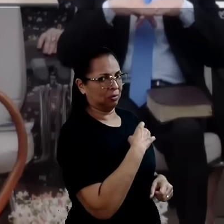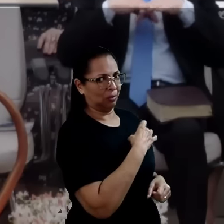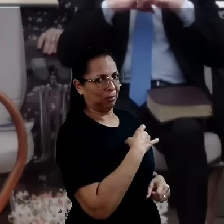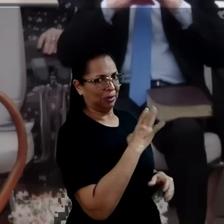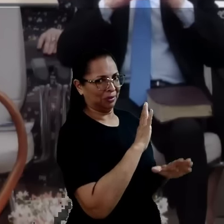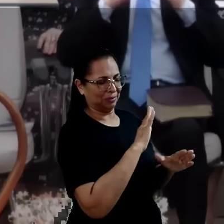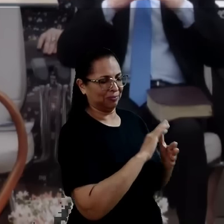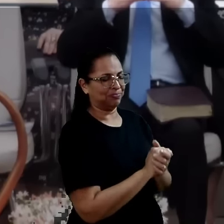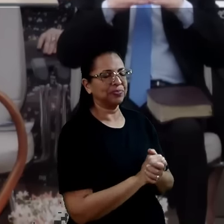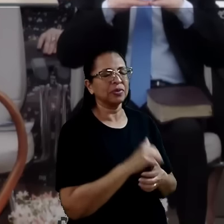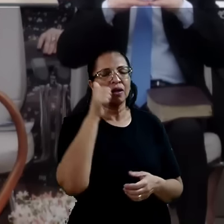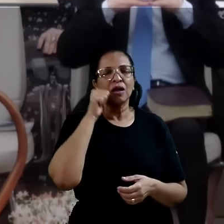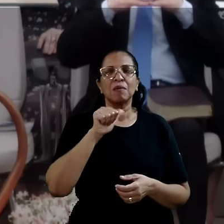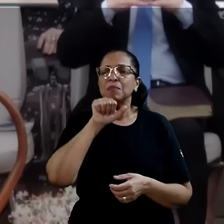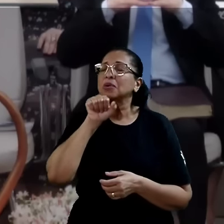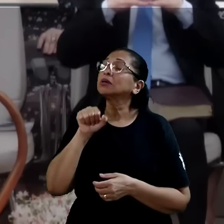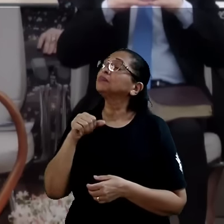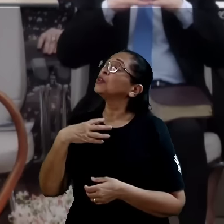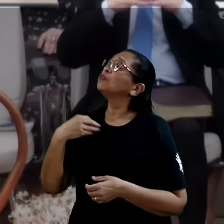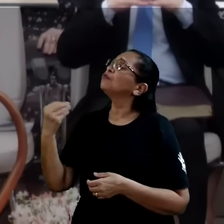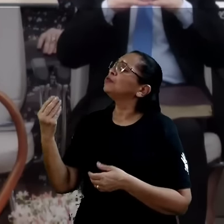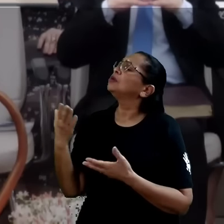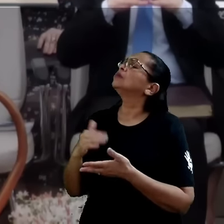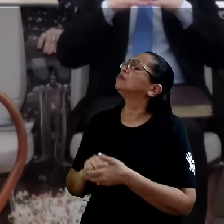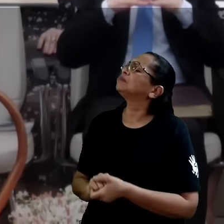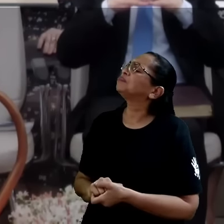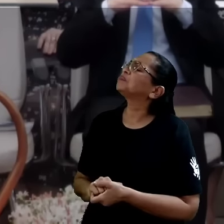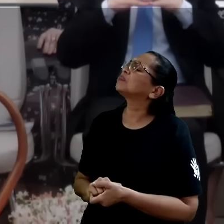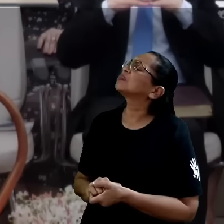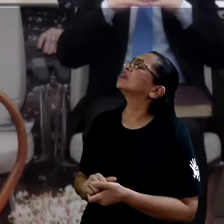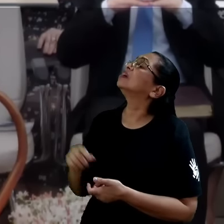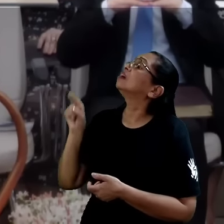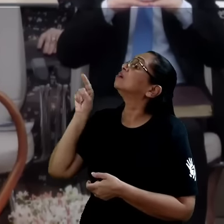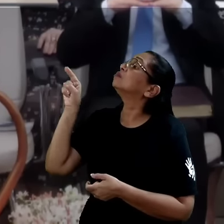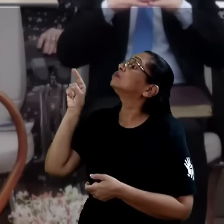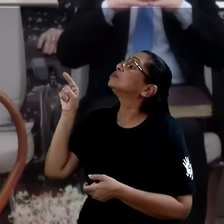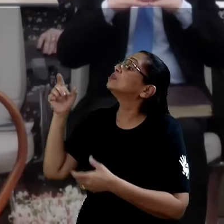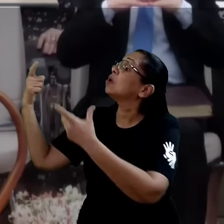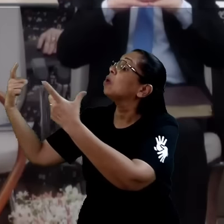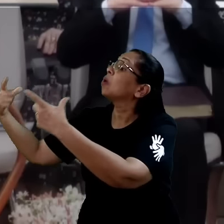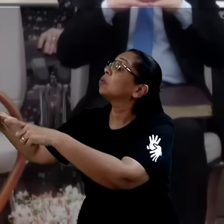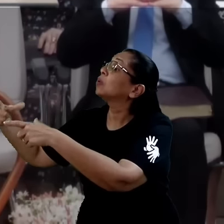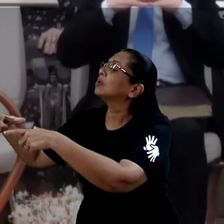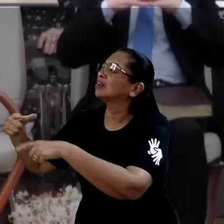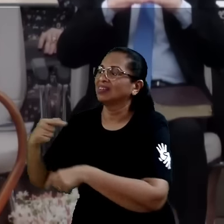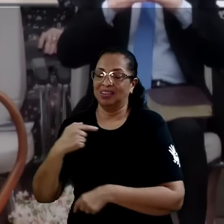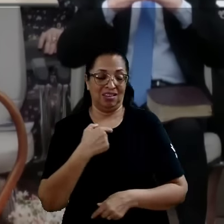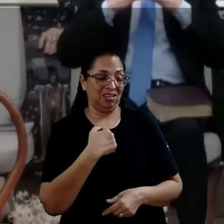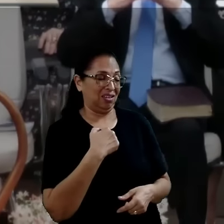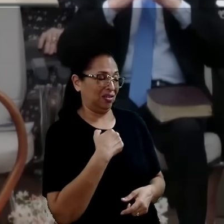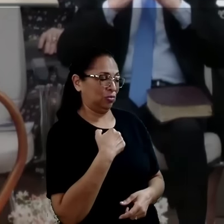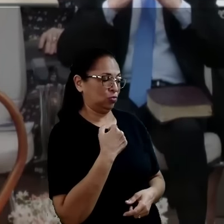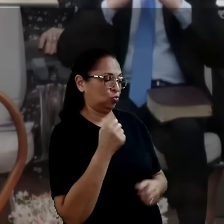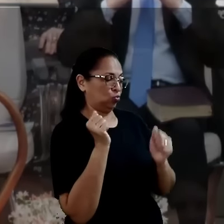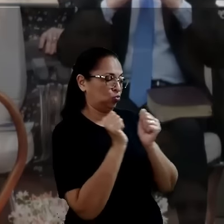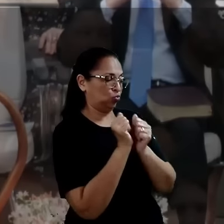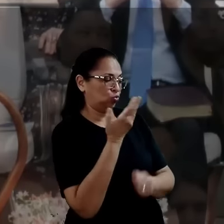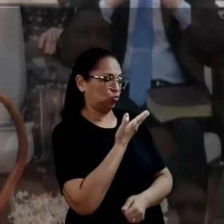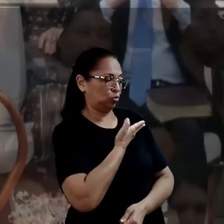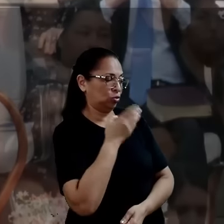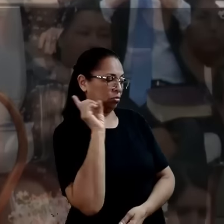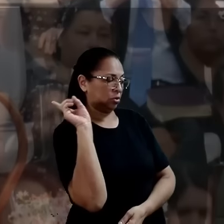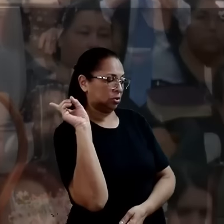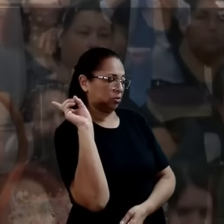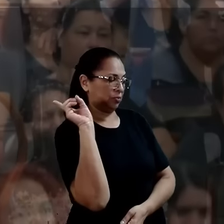onde e ela disse assim ele dizia eu estava com uns amigos mãe ele